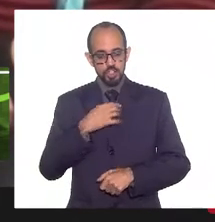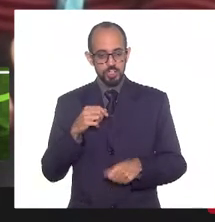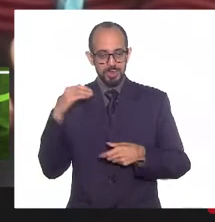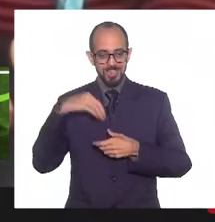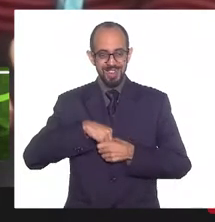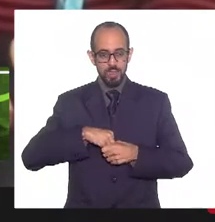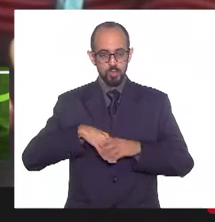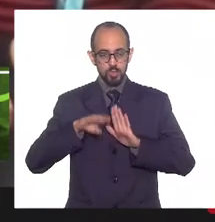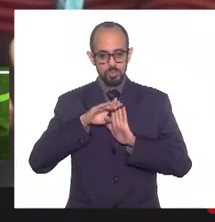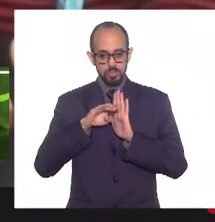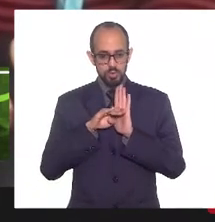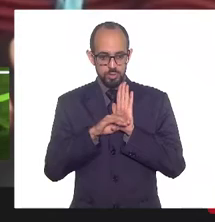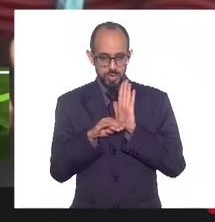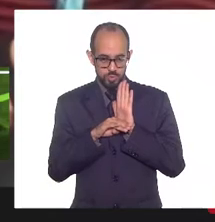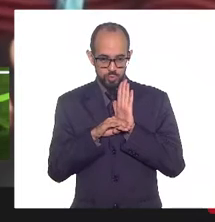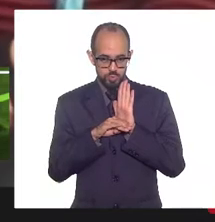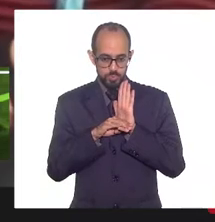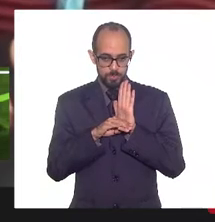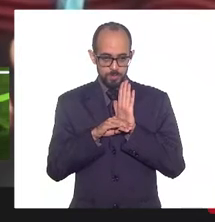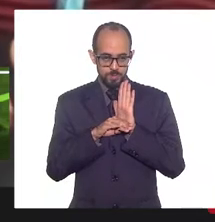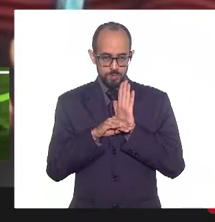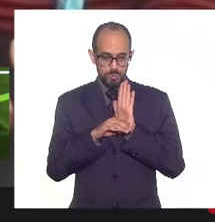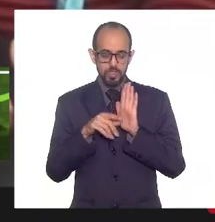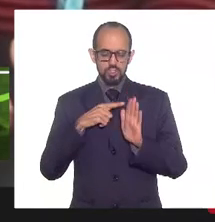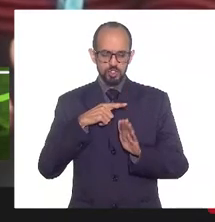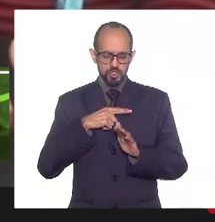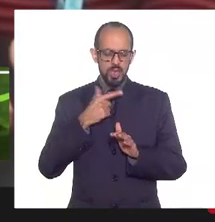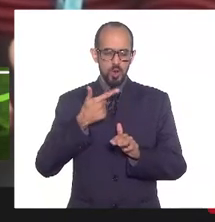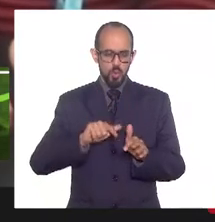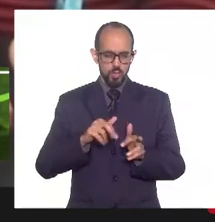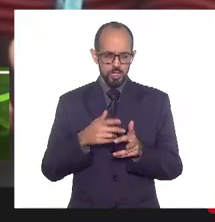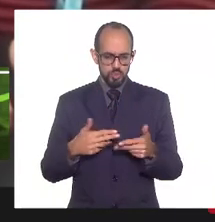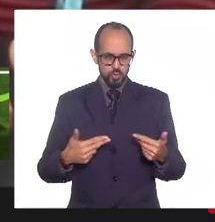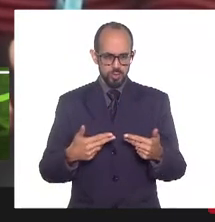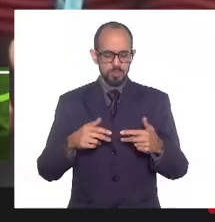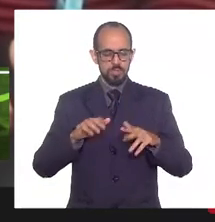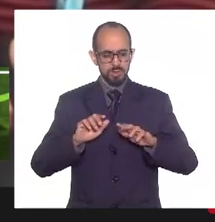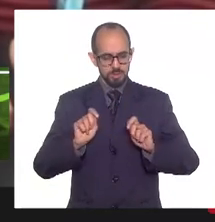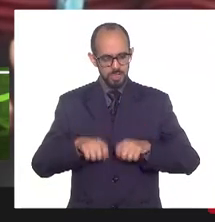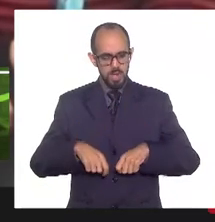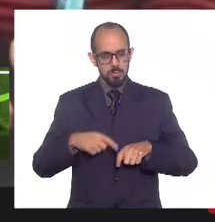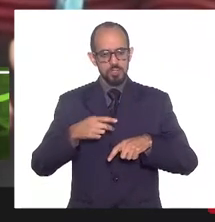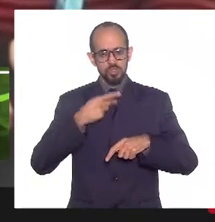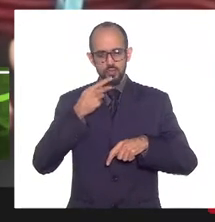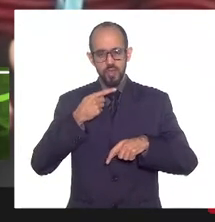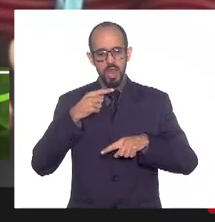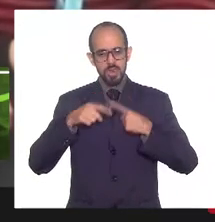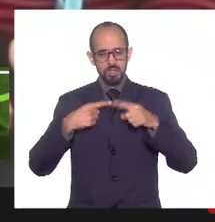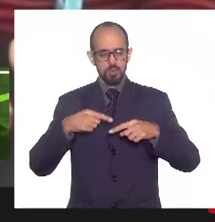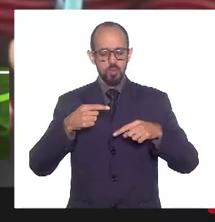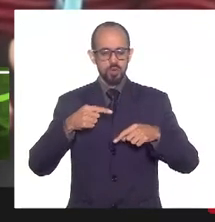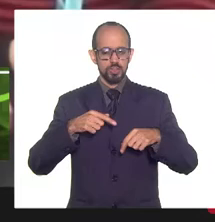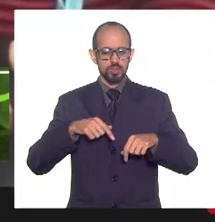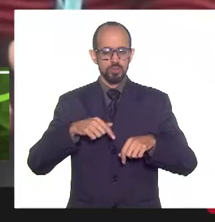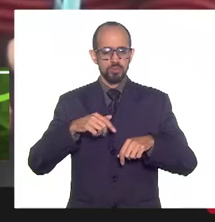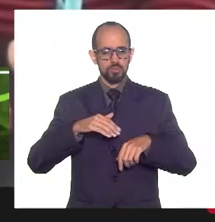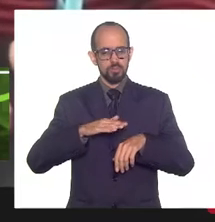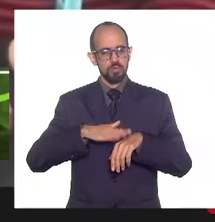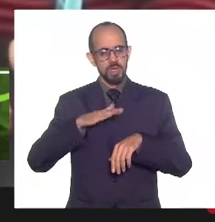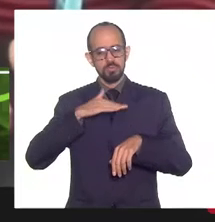a gente tem muitas outras coisas para falar da escola mas eu penso que a gente pode fazer isso a nível de um bate-papo ao longo dessa